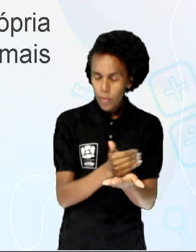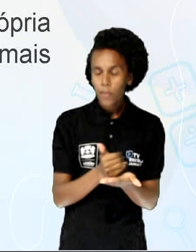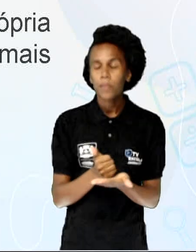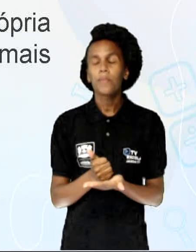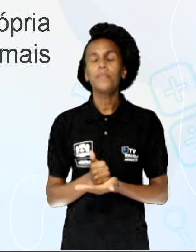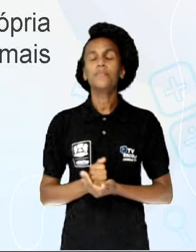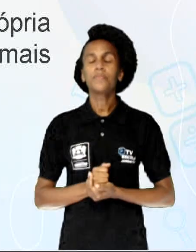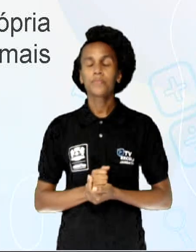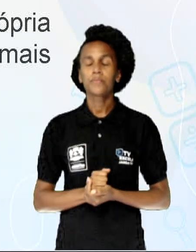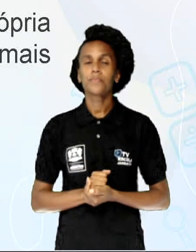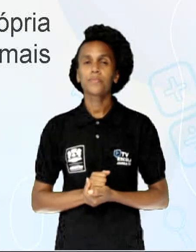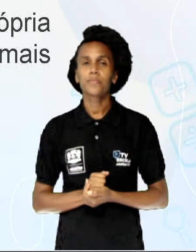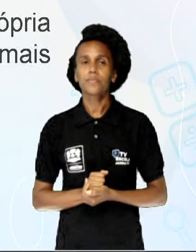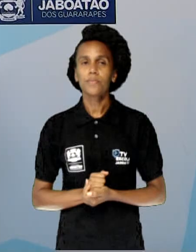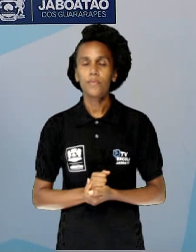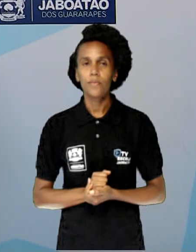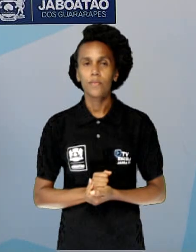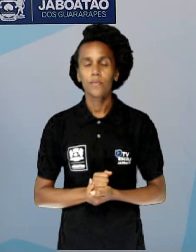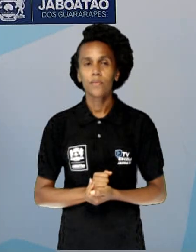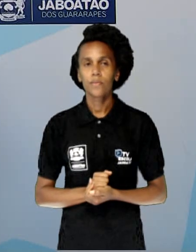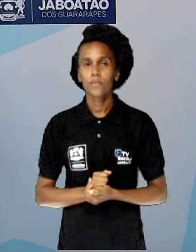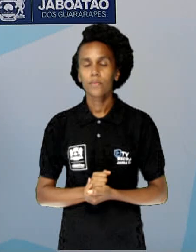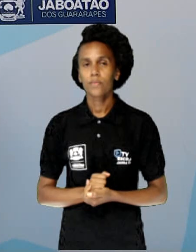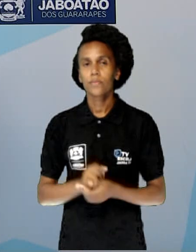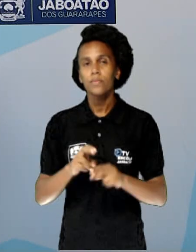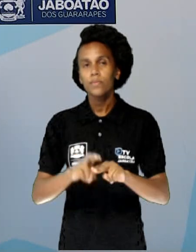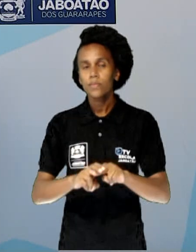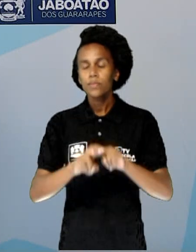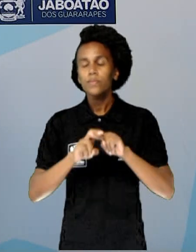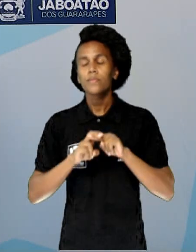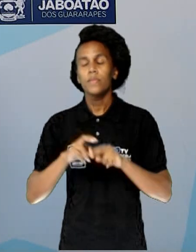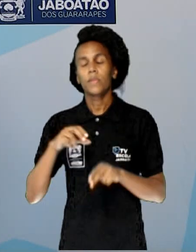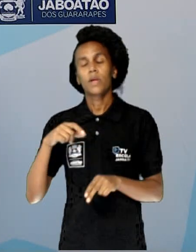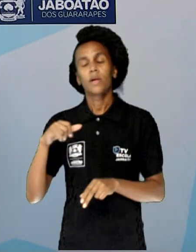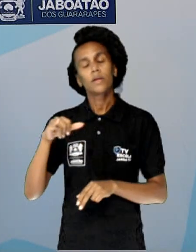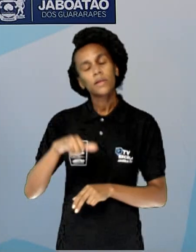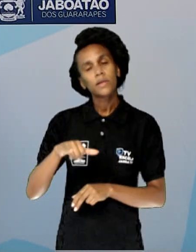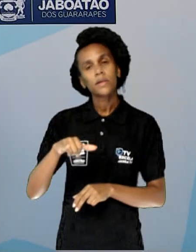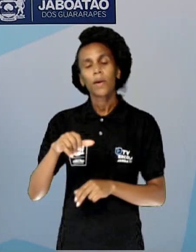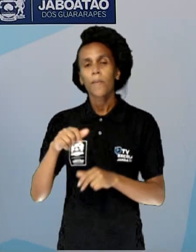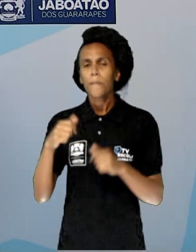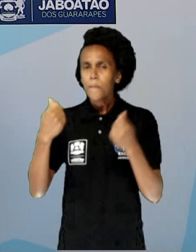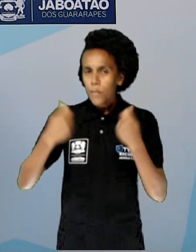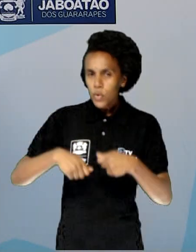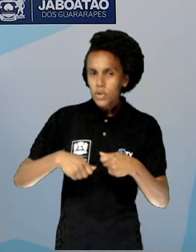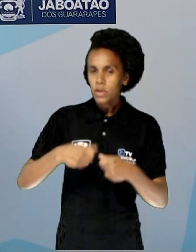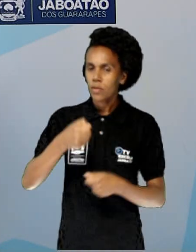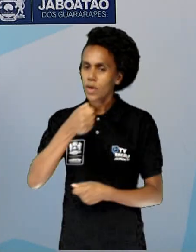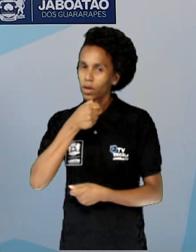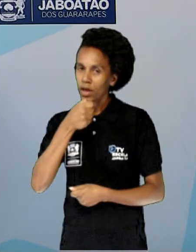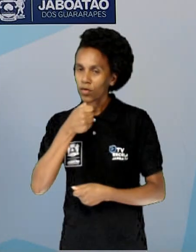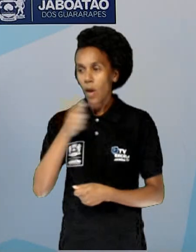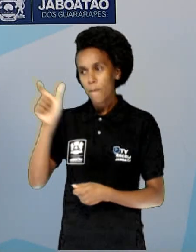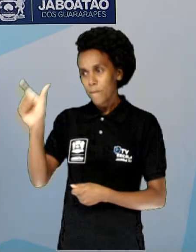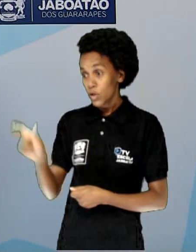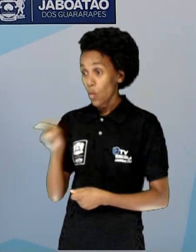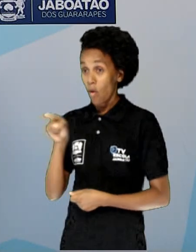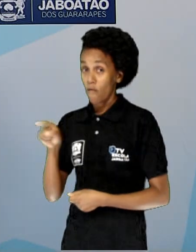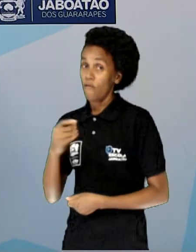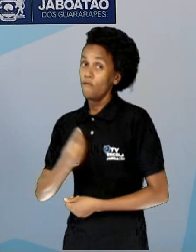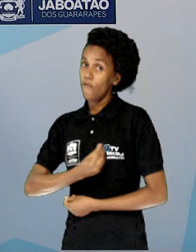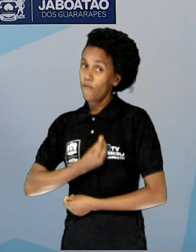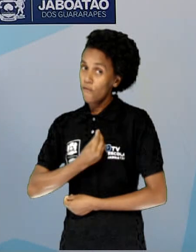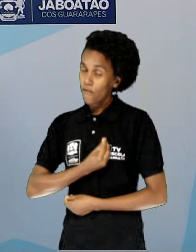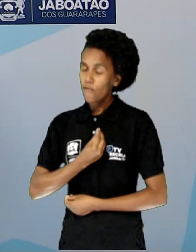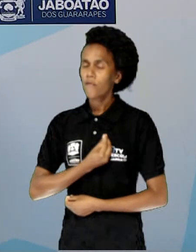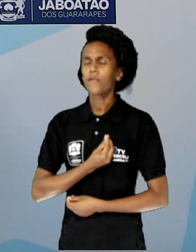no texto, né? Por isso que, se há possibilidade de entrevistar a pessoa, se ela está em vida, faça isso. Se há entrevistar